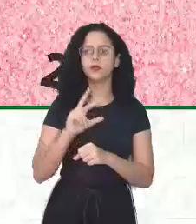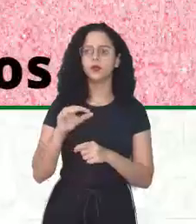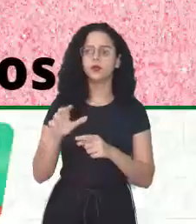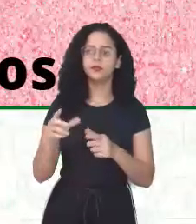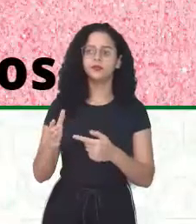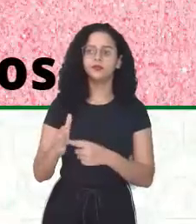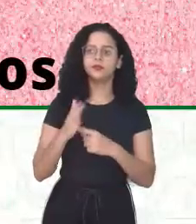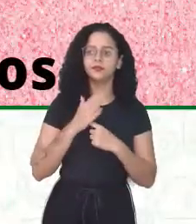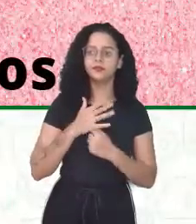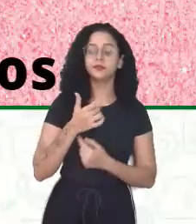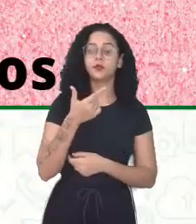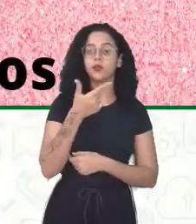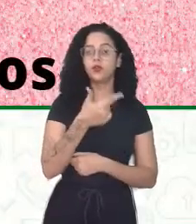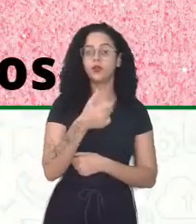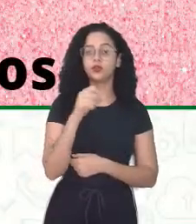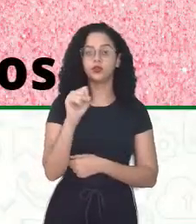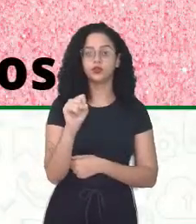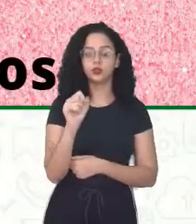dar